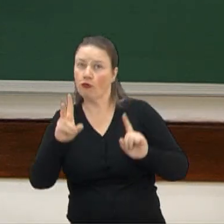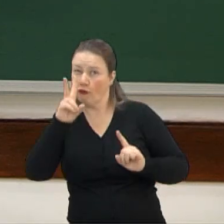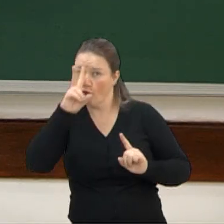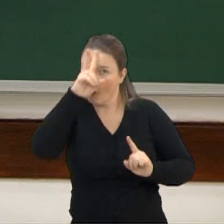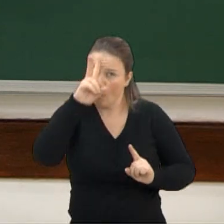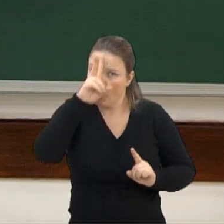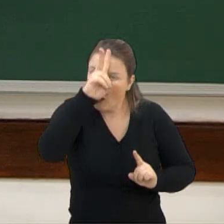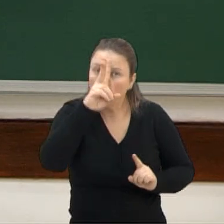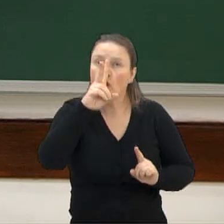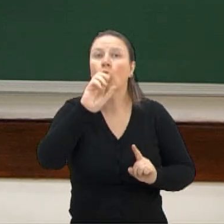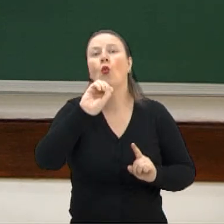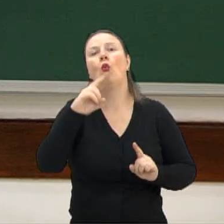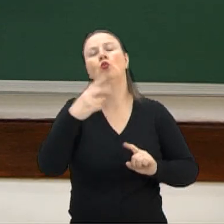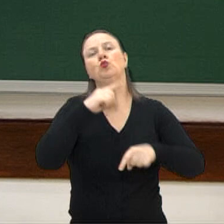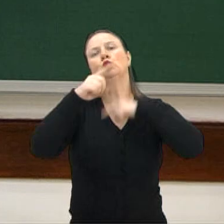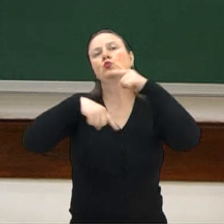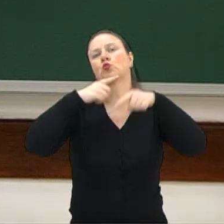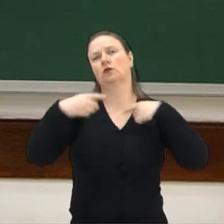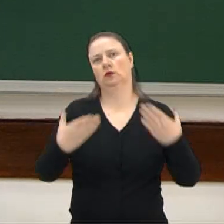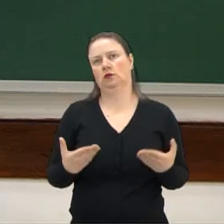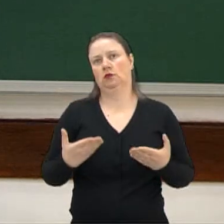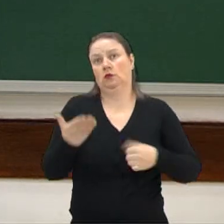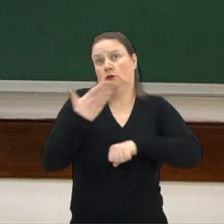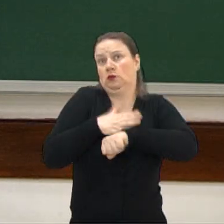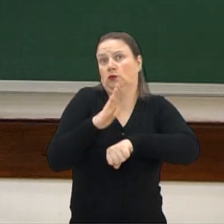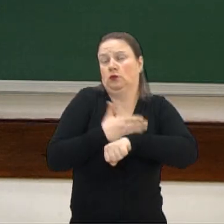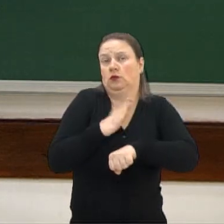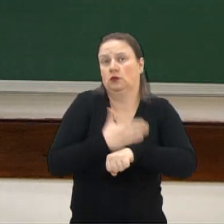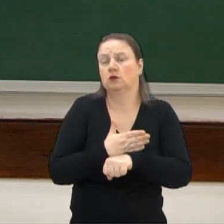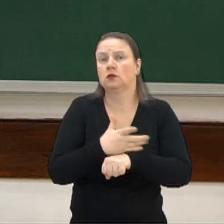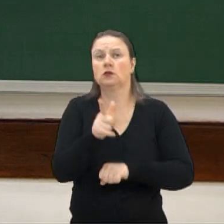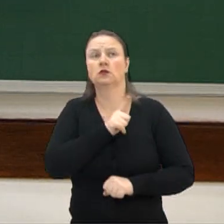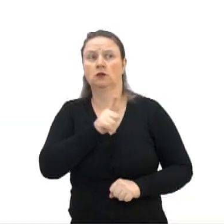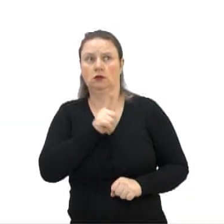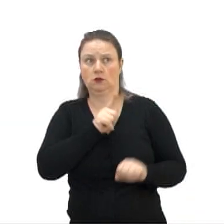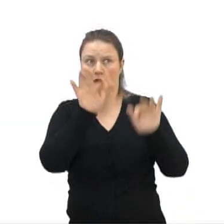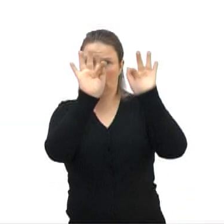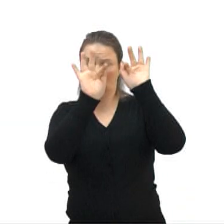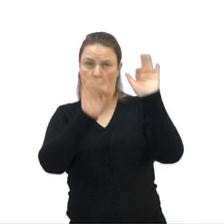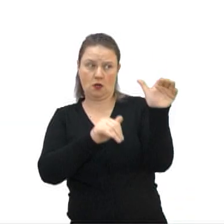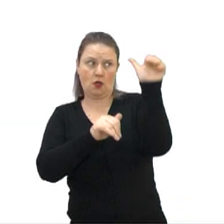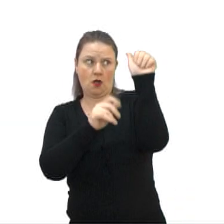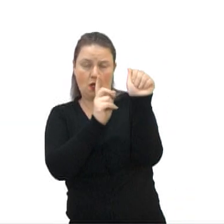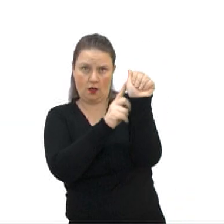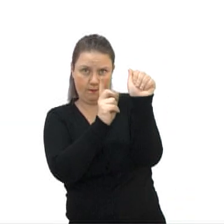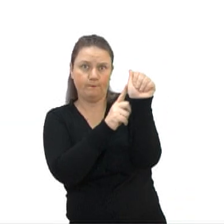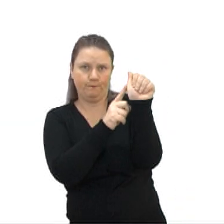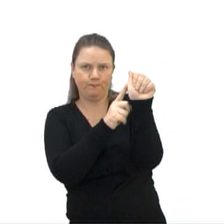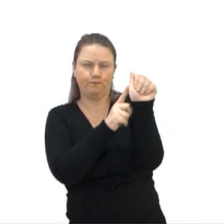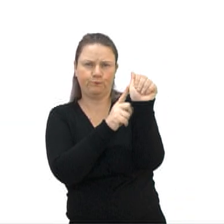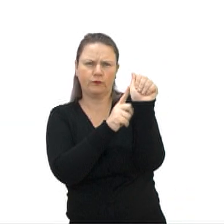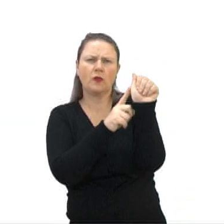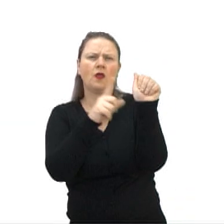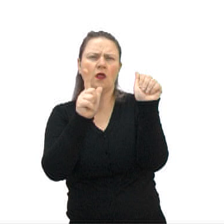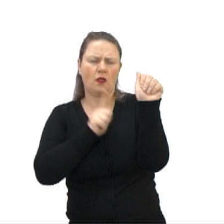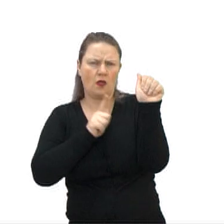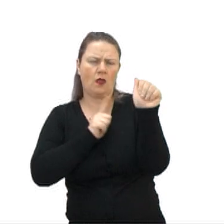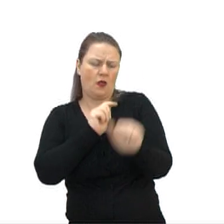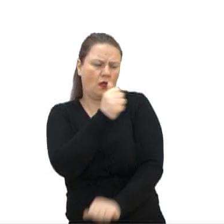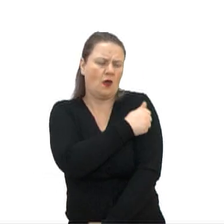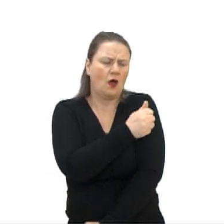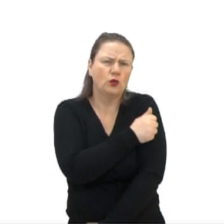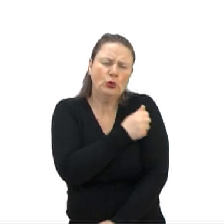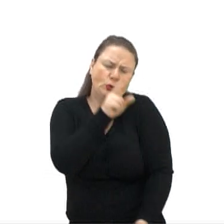e dúvida. No exercício, eu tenho estas orações. Letra A. Há alunos que